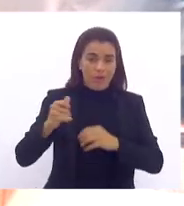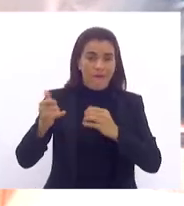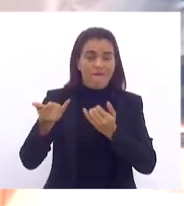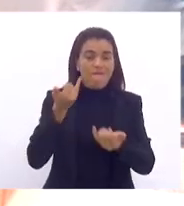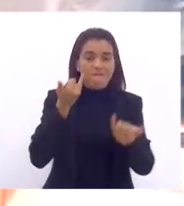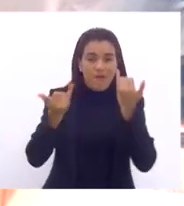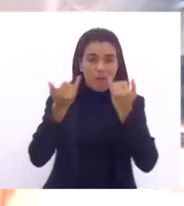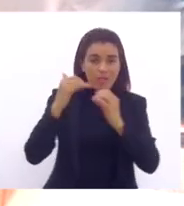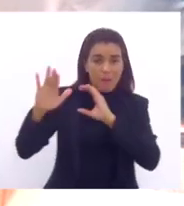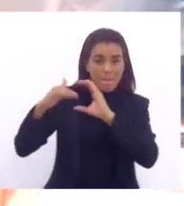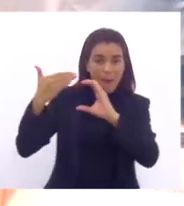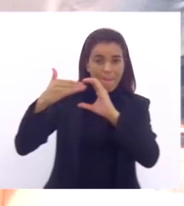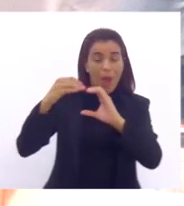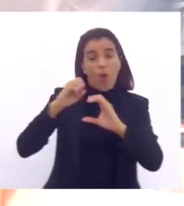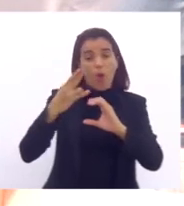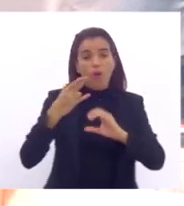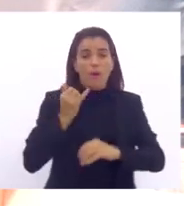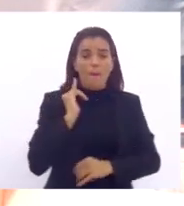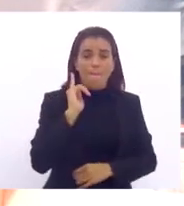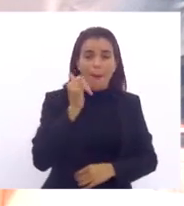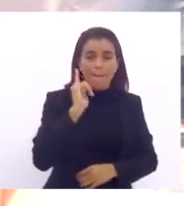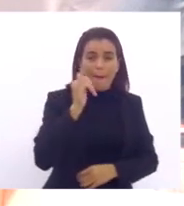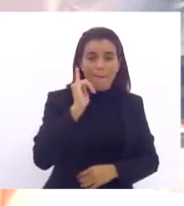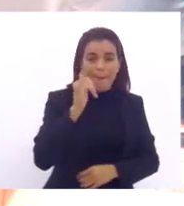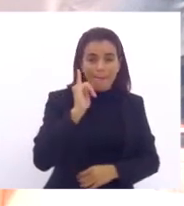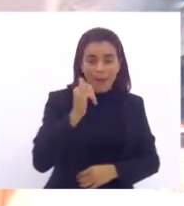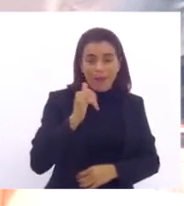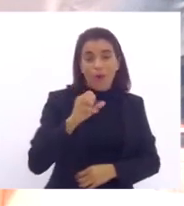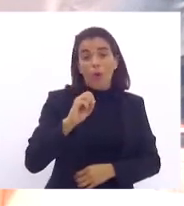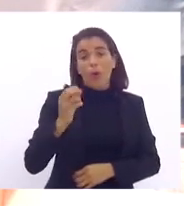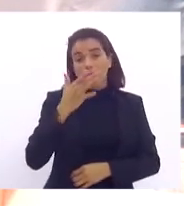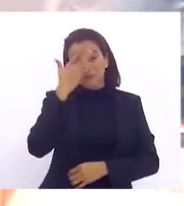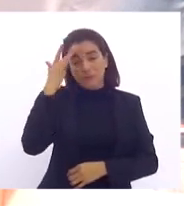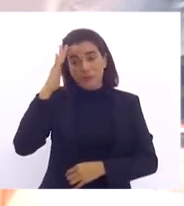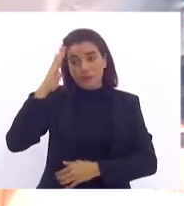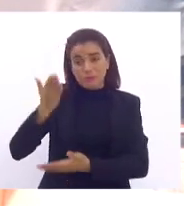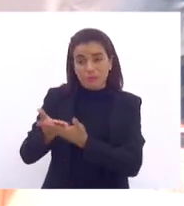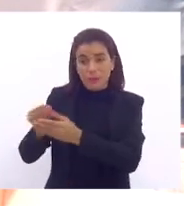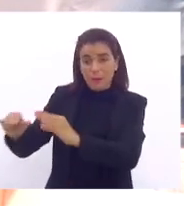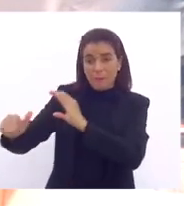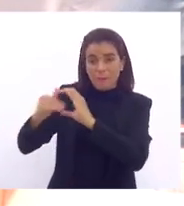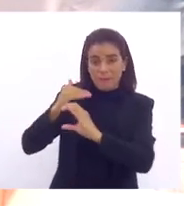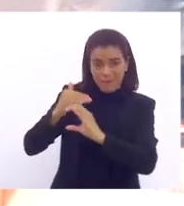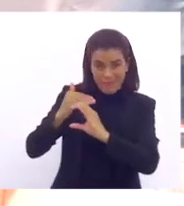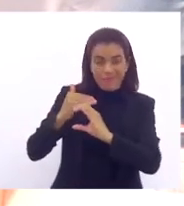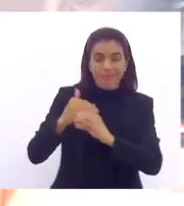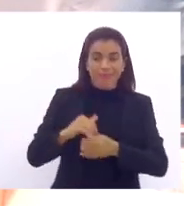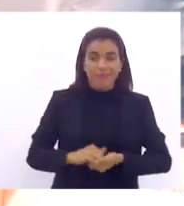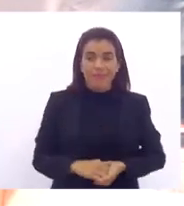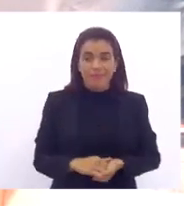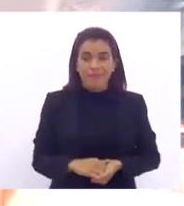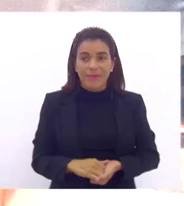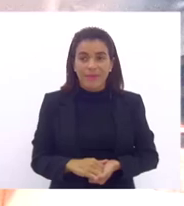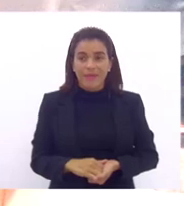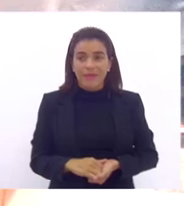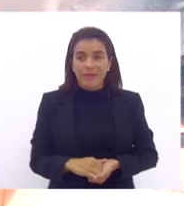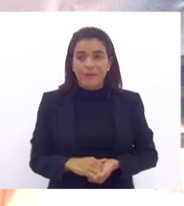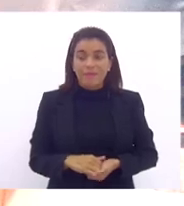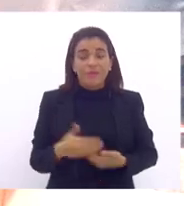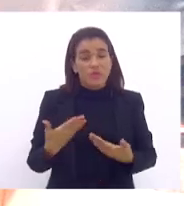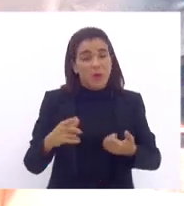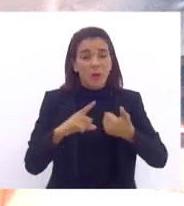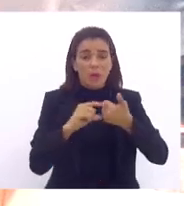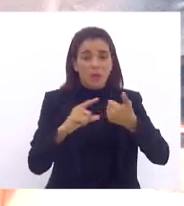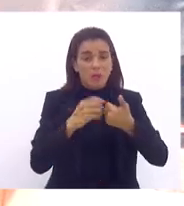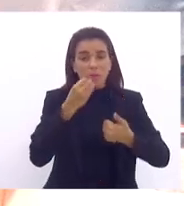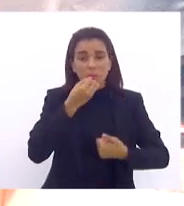recebidas ou prestadas em razão do exercício do mandato nem sobre as pessoas que lhe confiaram ou dele receberam informações é um artigo muito bom